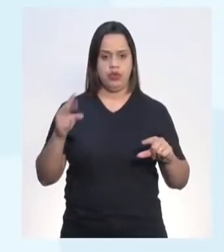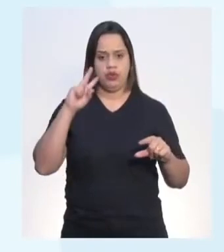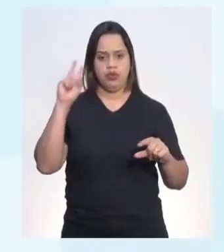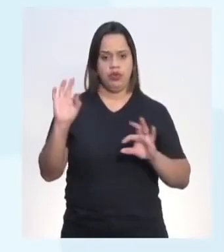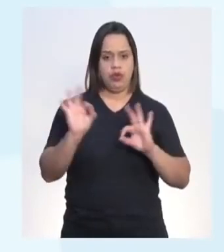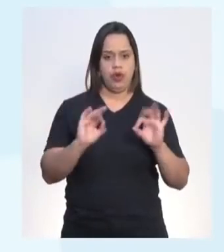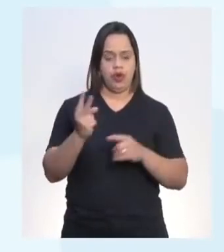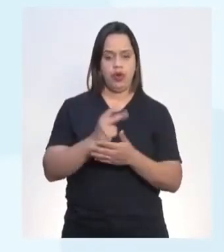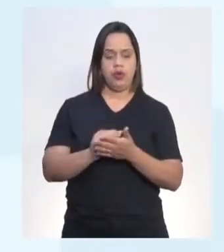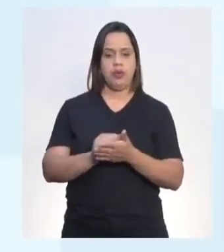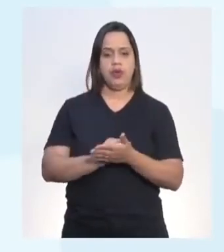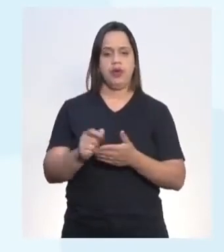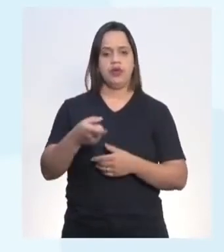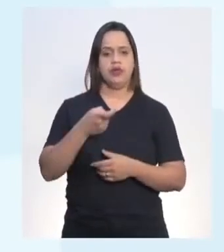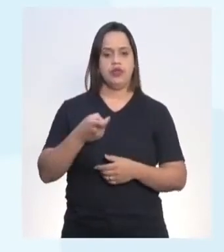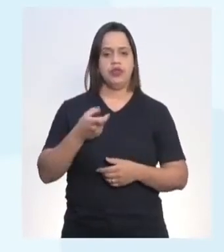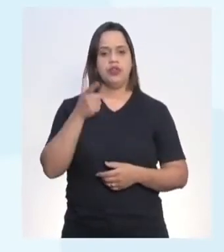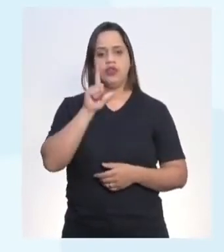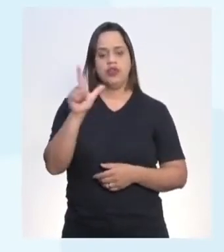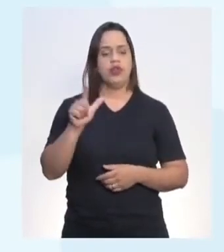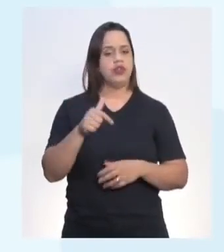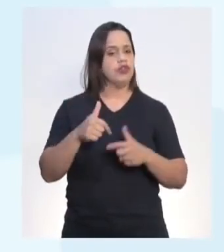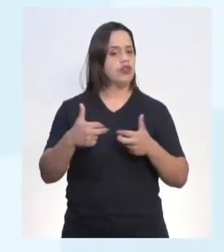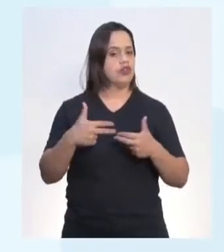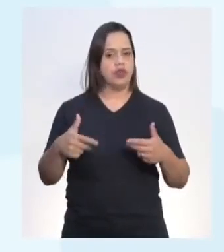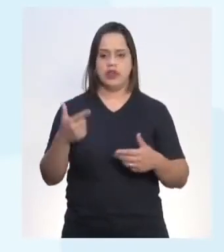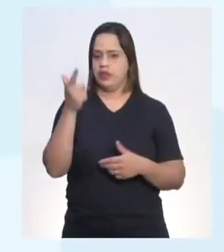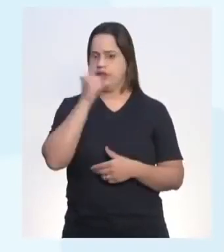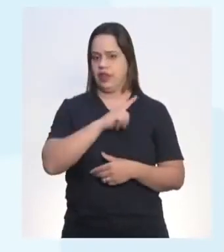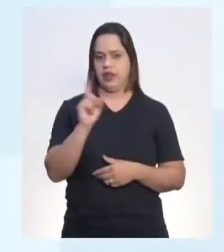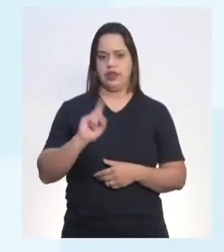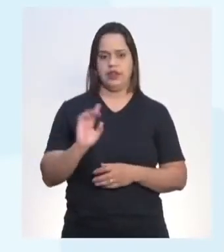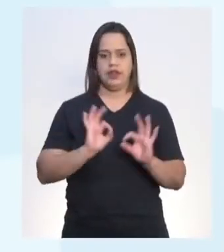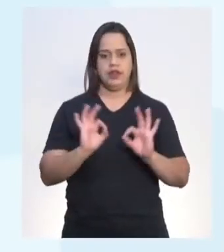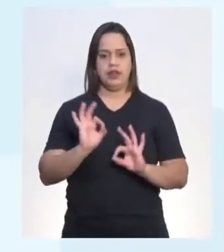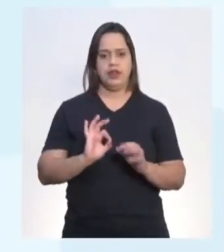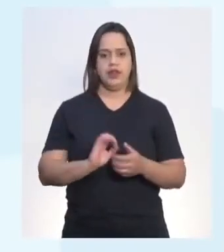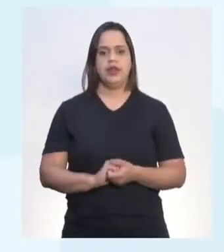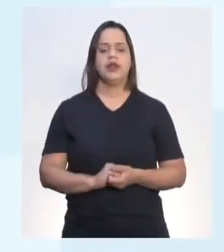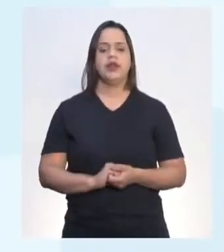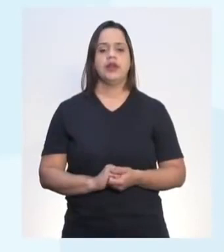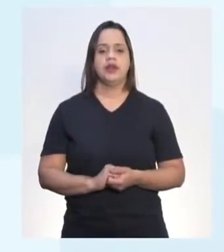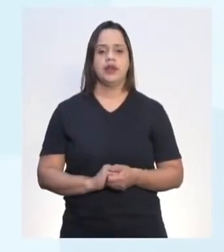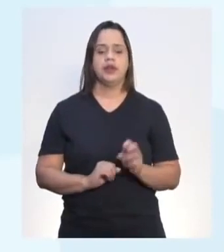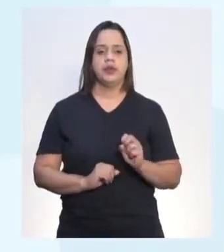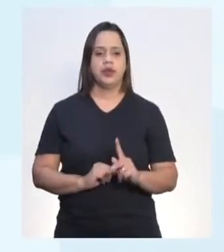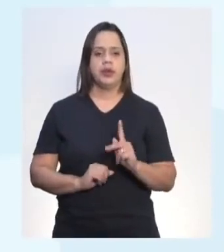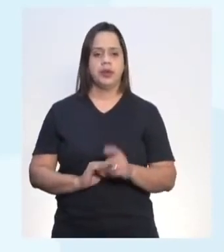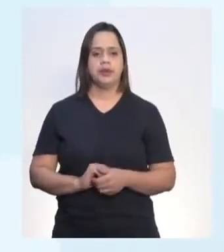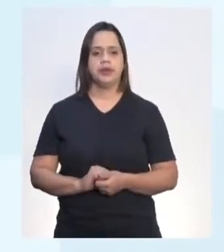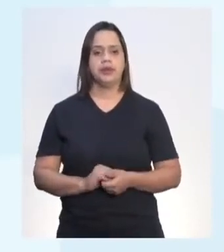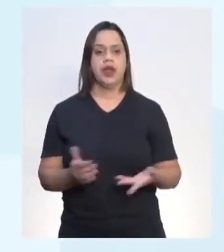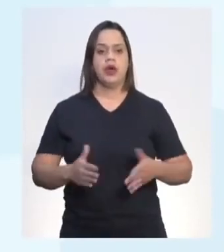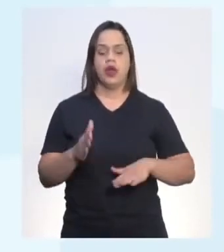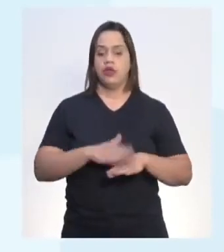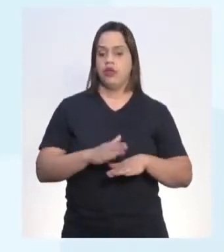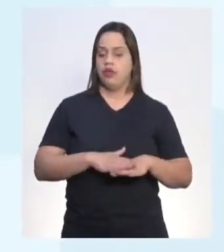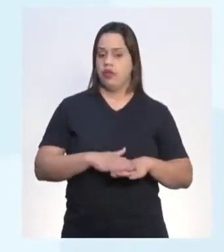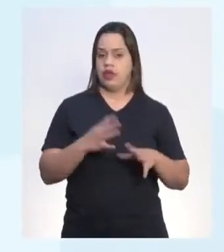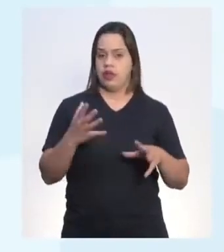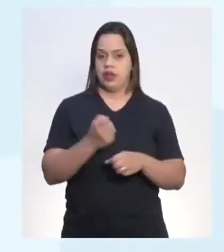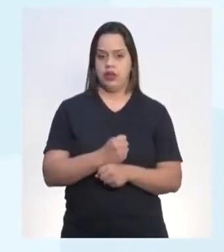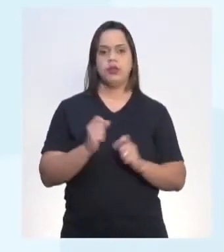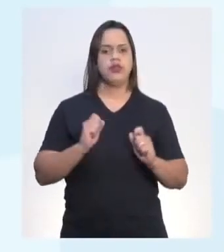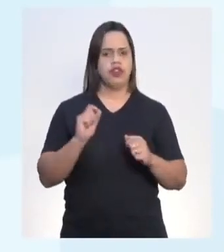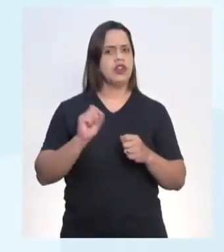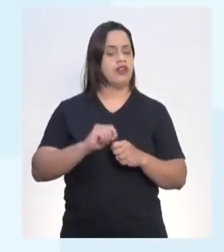incomodando, né? Não gosto de serviço feio, não. Então, bonitinho aqui, um x. Muito bom. Agora eu vou fazer essas continhas. Poderia ter